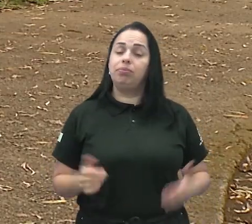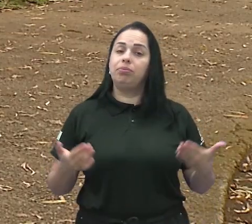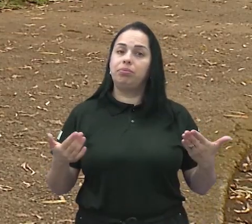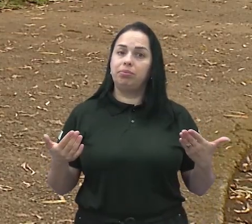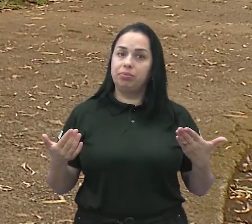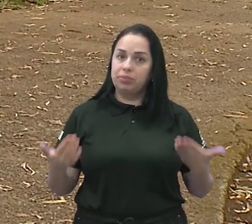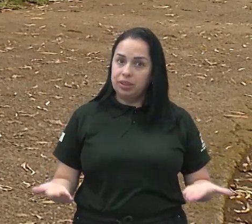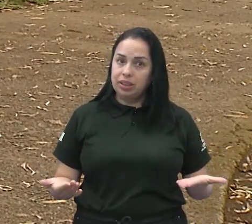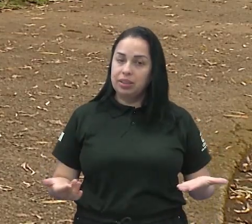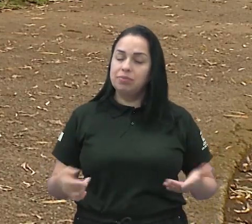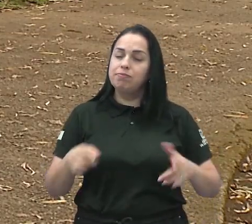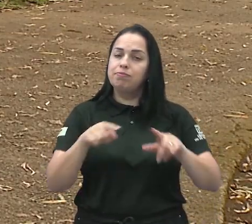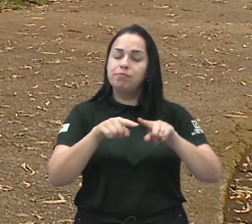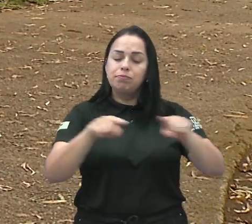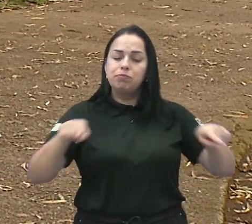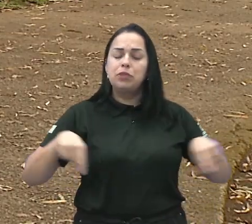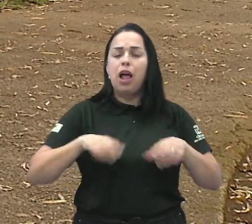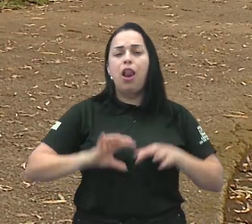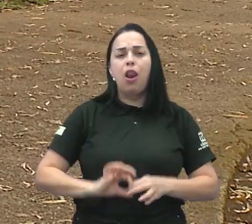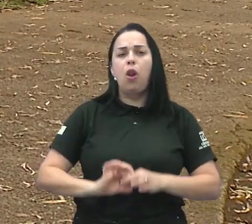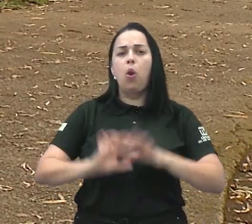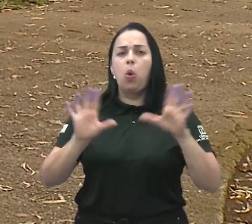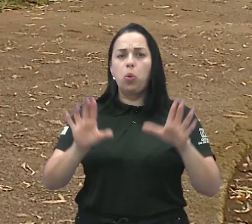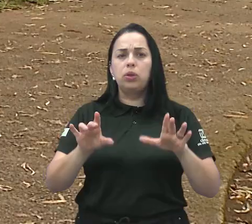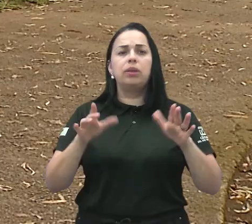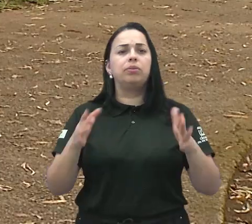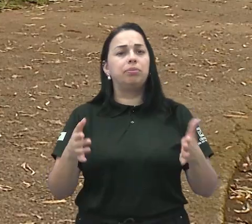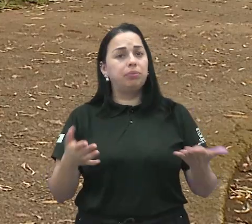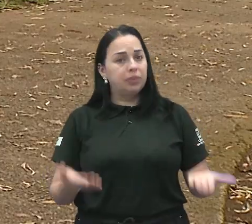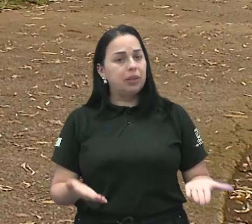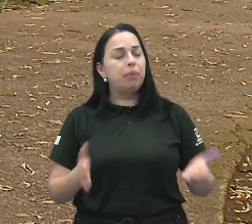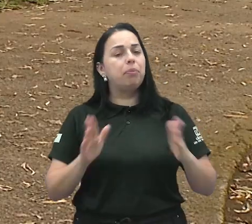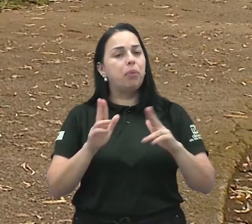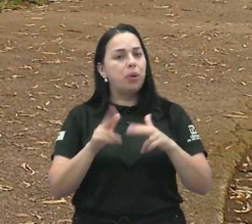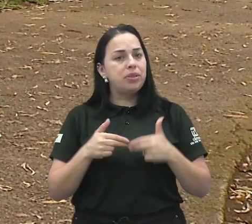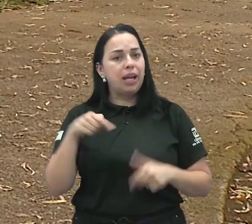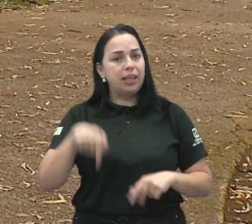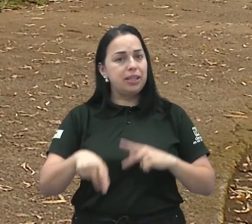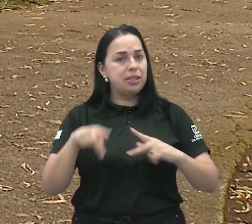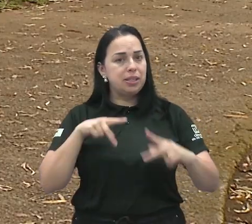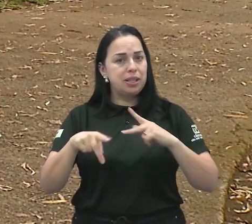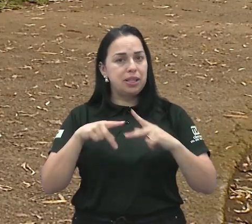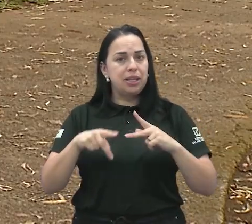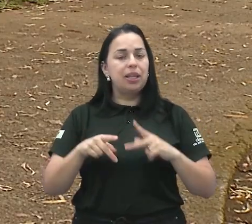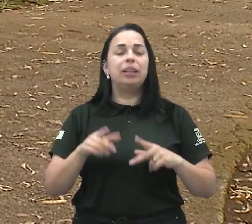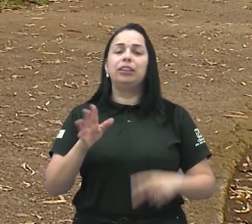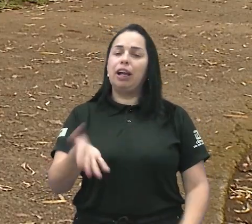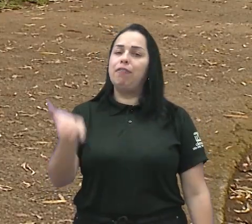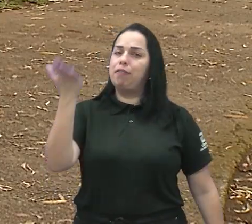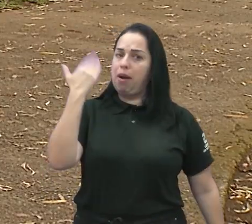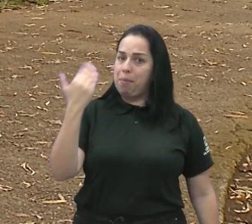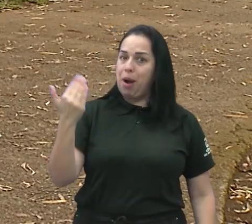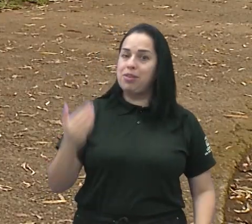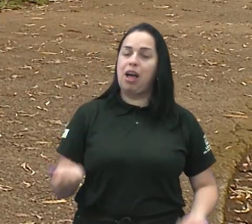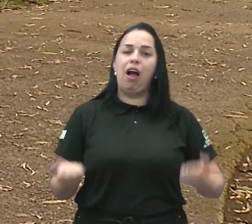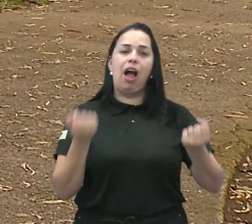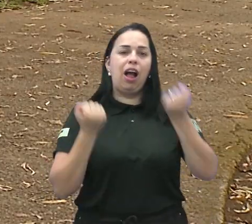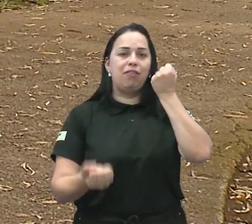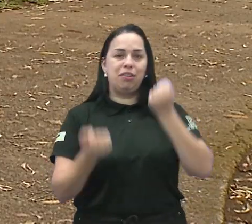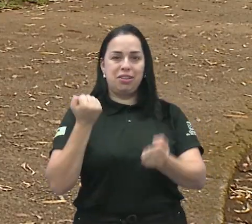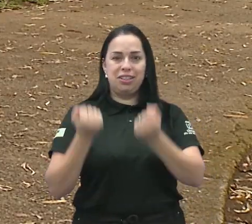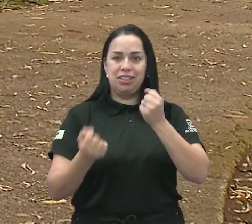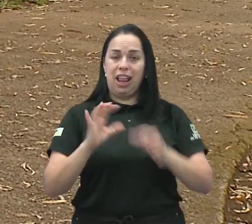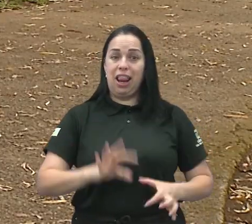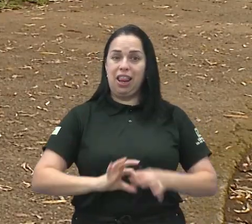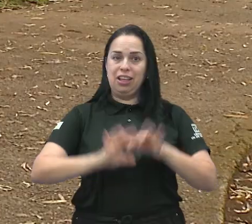atividades físicas em lugares abertos e arejados. Para isso, São José conta com as já conhecidas academias ao